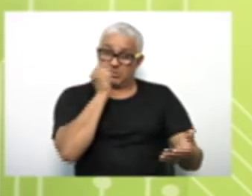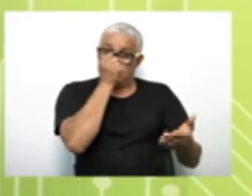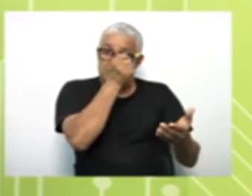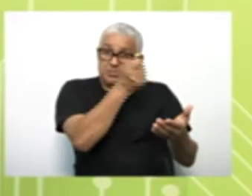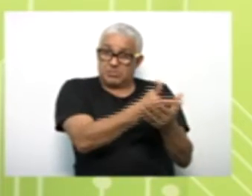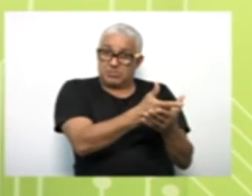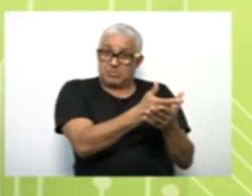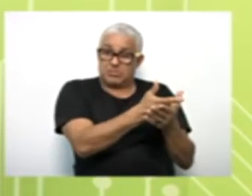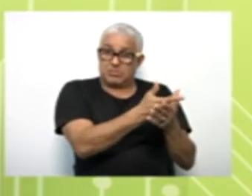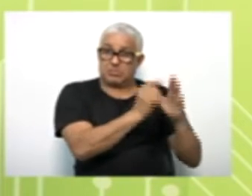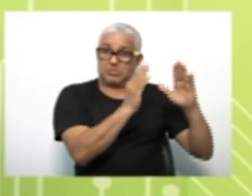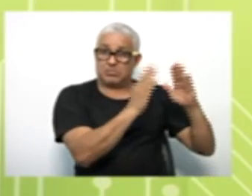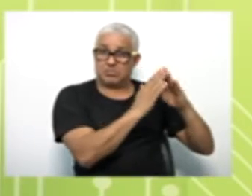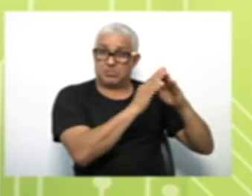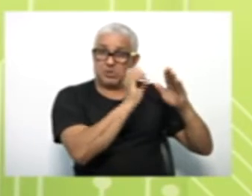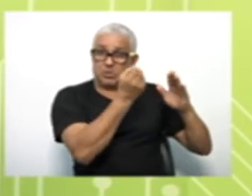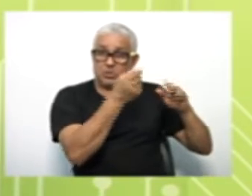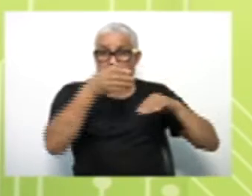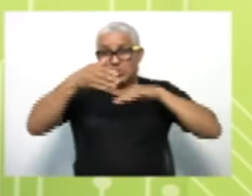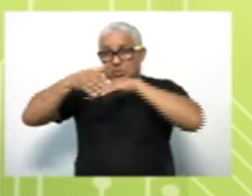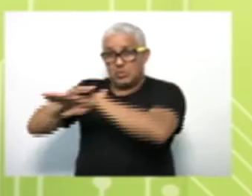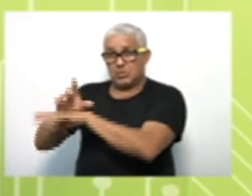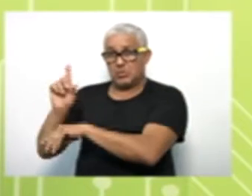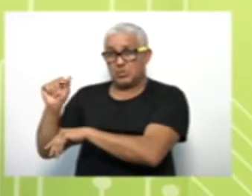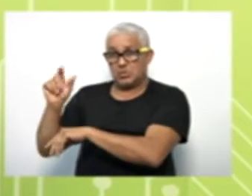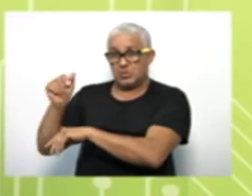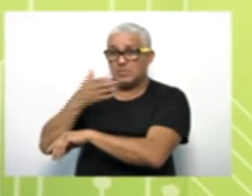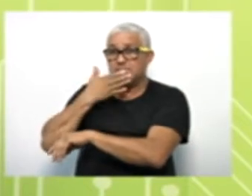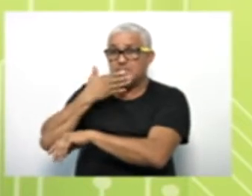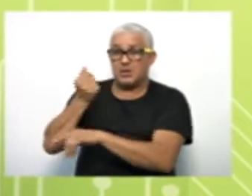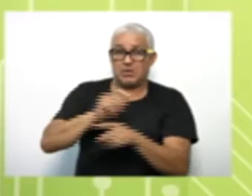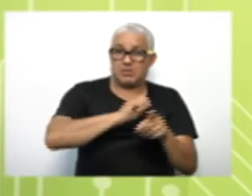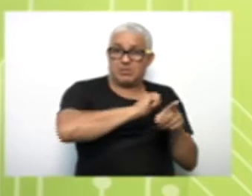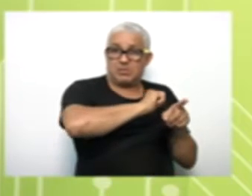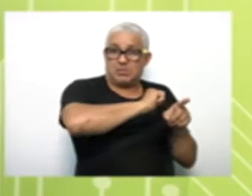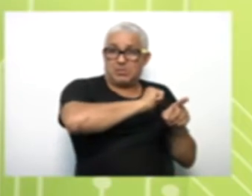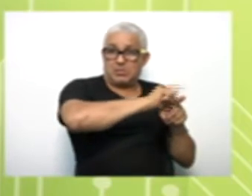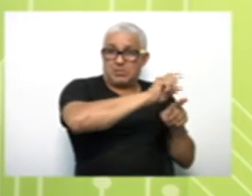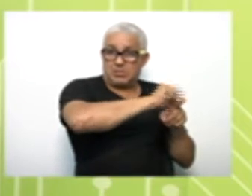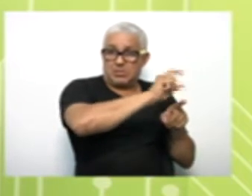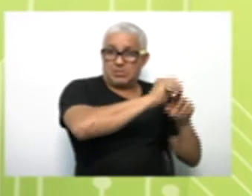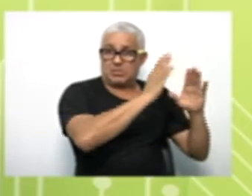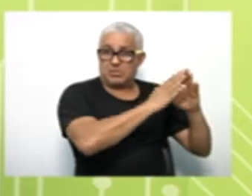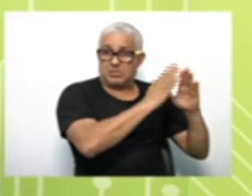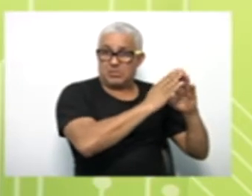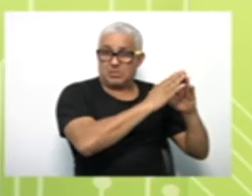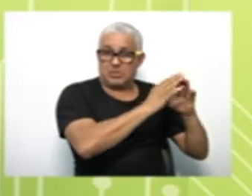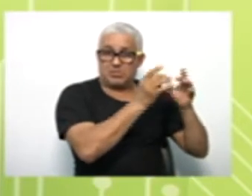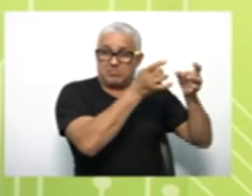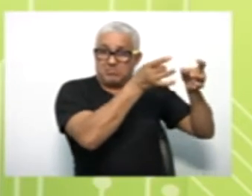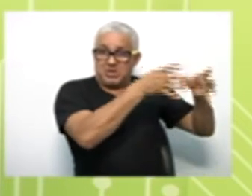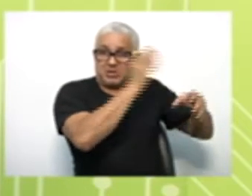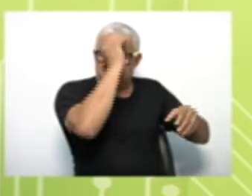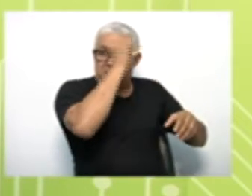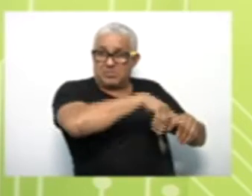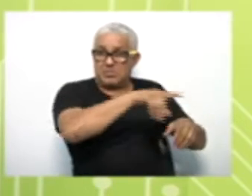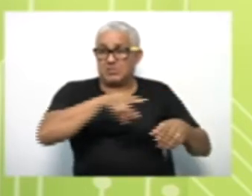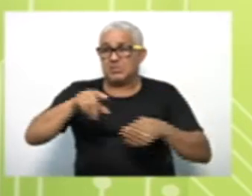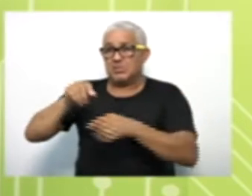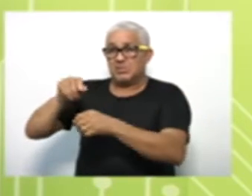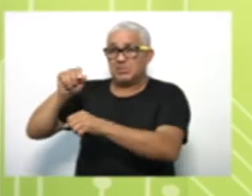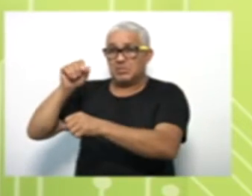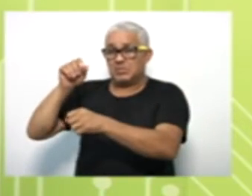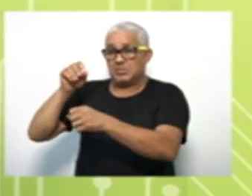imóvel ou guardar esse recurso, onde é melhor você pagar um determinado imóvel para deixar de pagar aluguel, ou você pegar